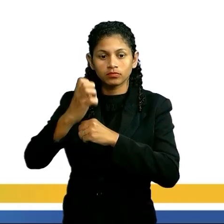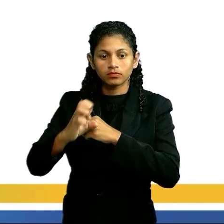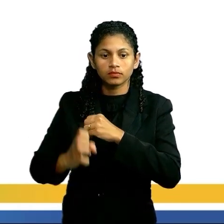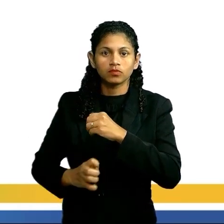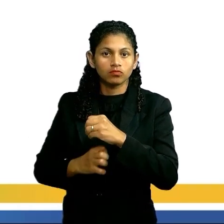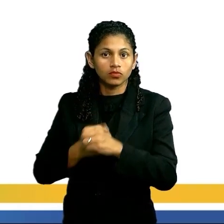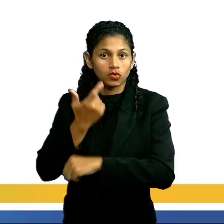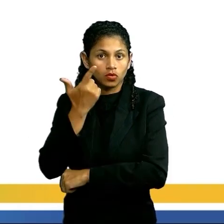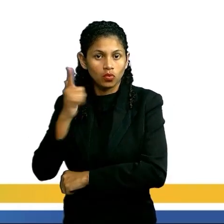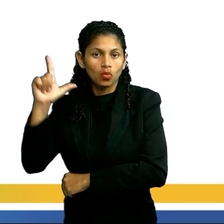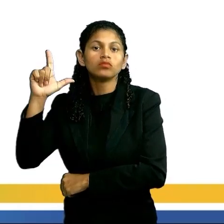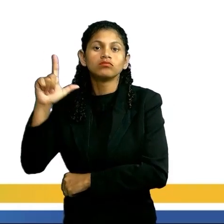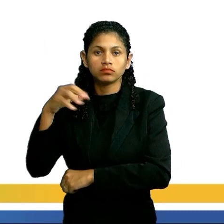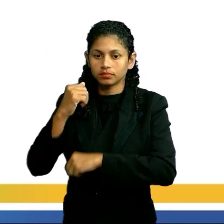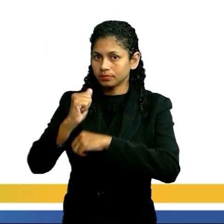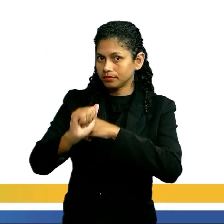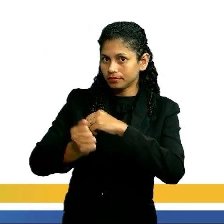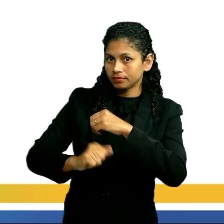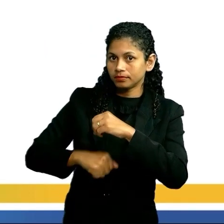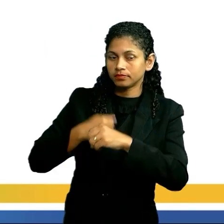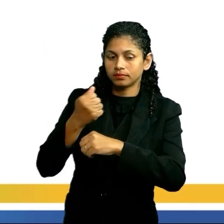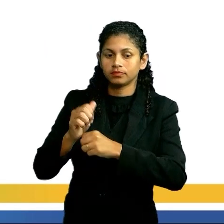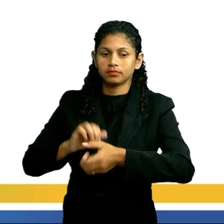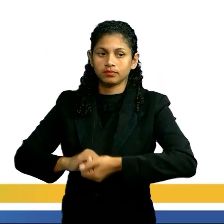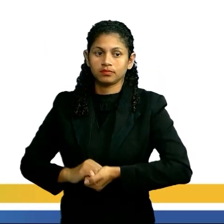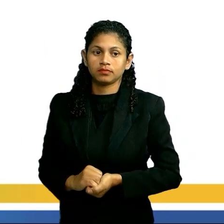pessoal? Próxima questão.